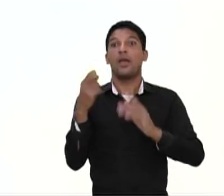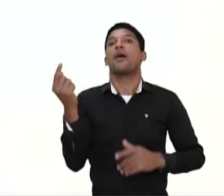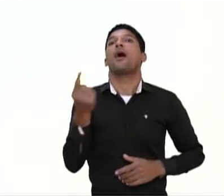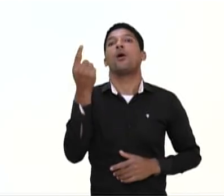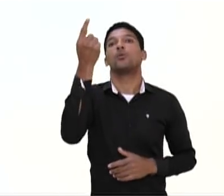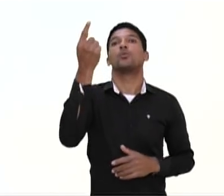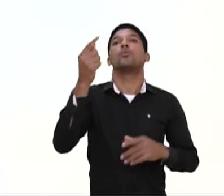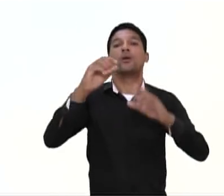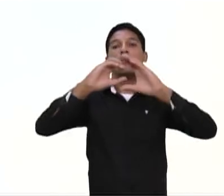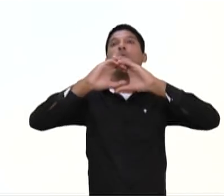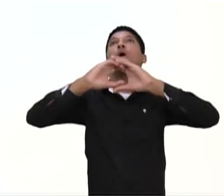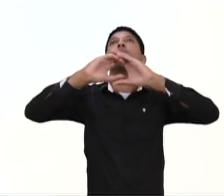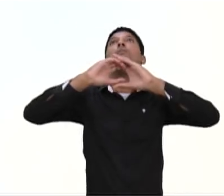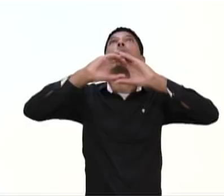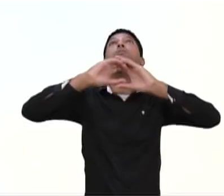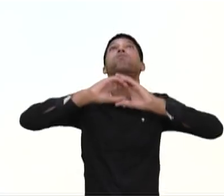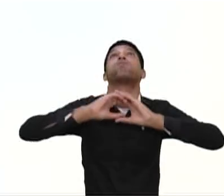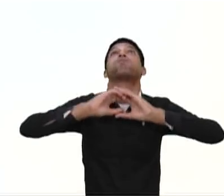máxima atingida pela bola.